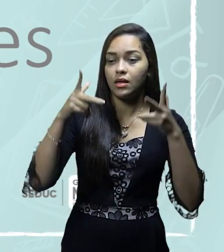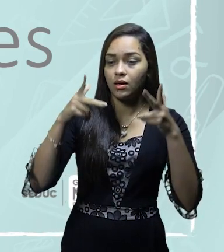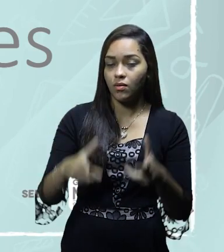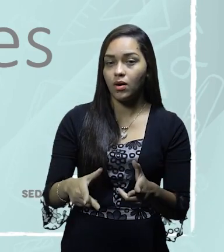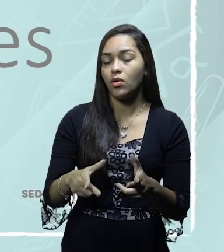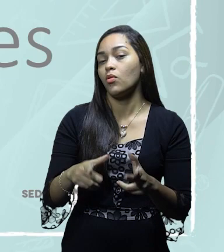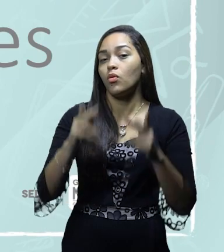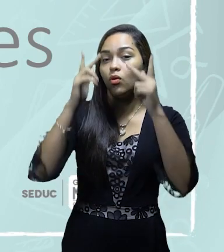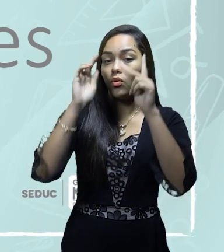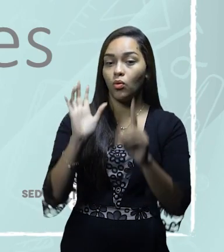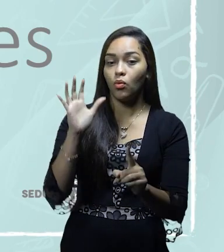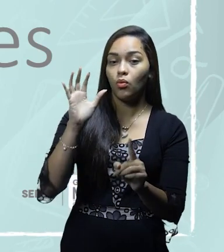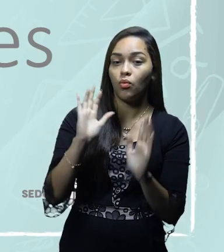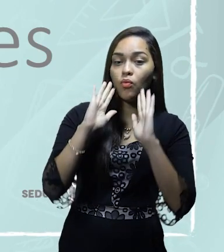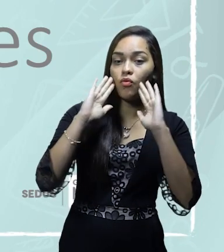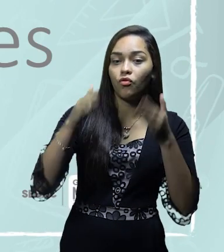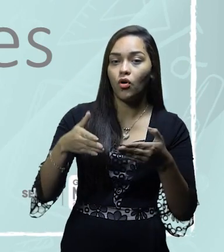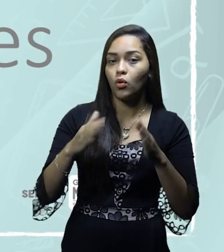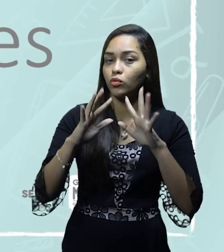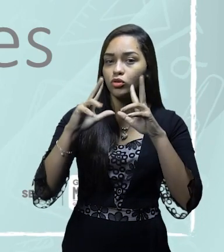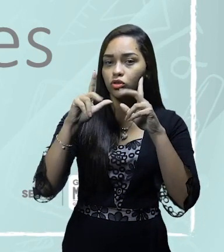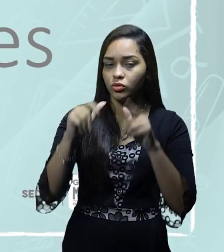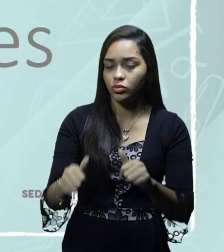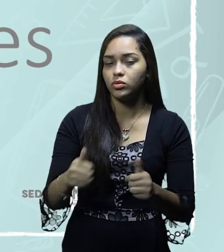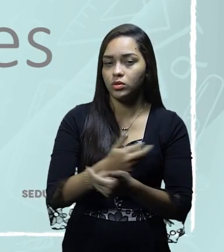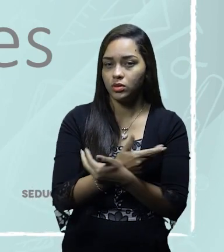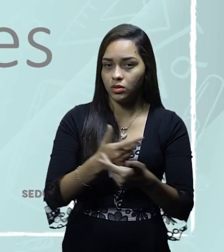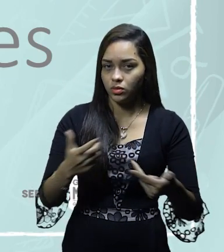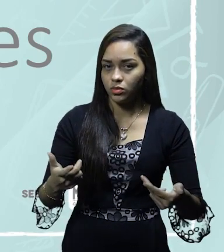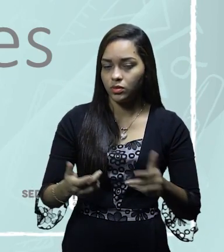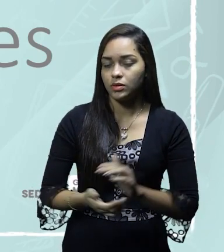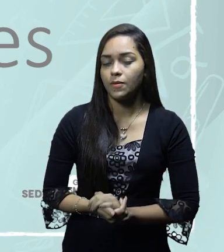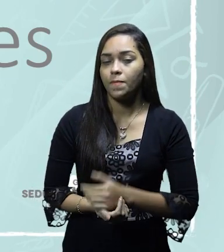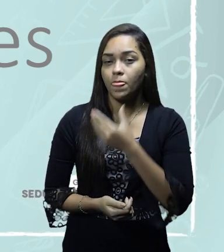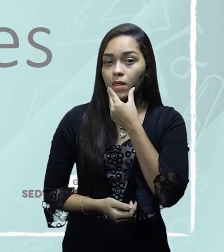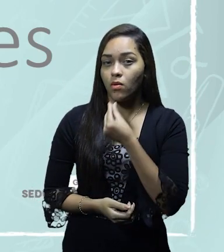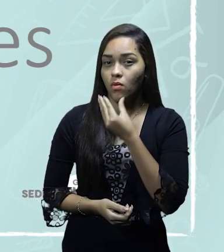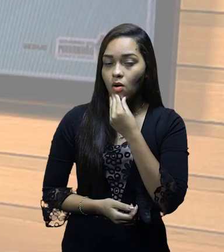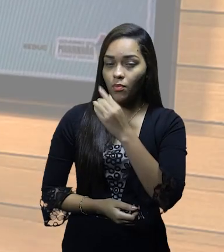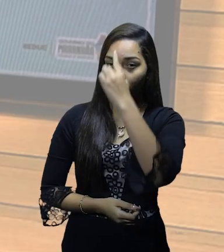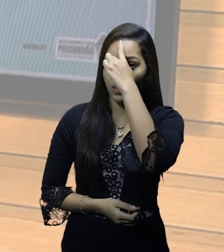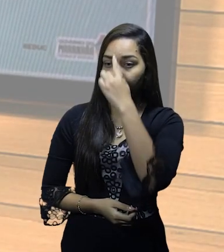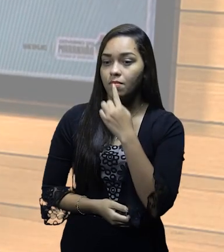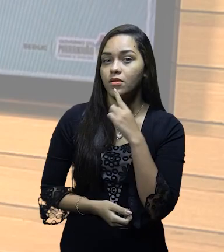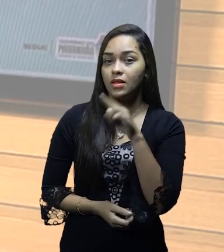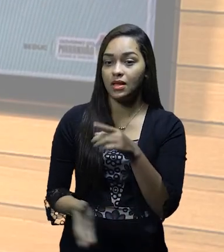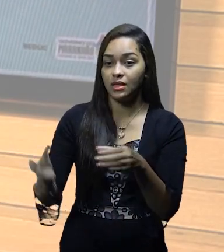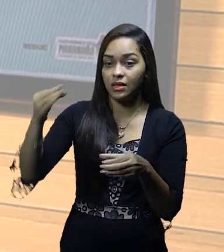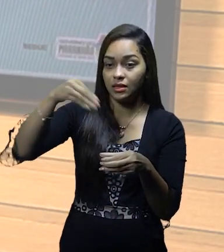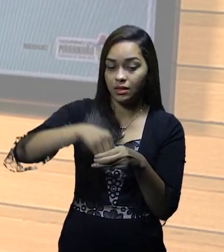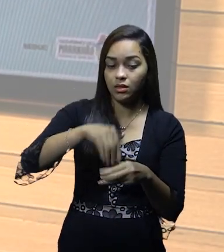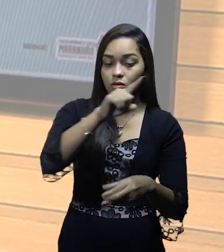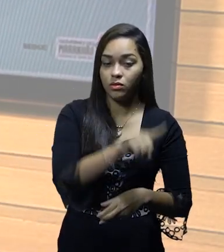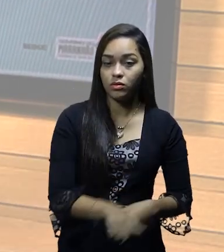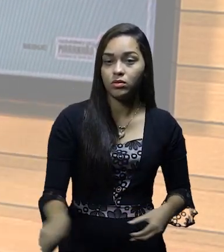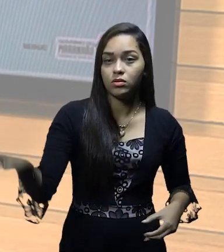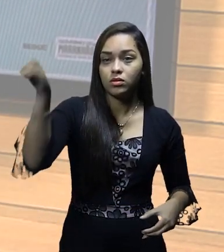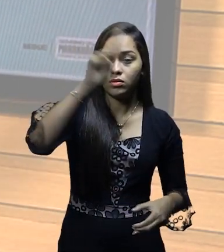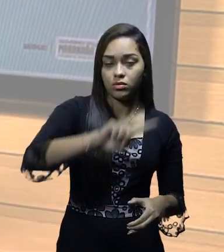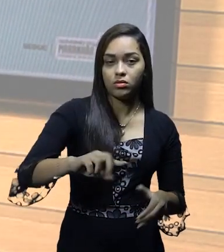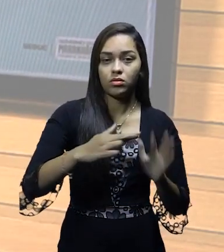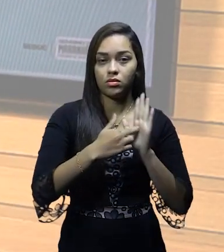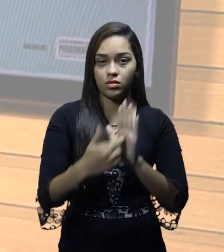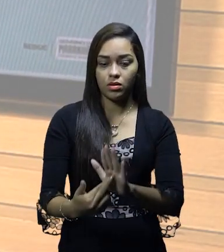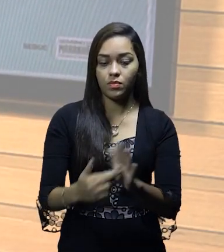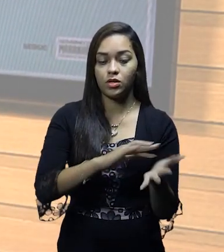colocava o homem como centro de todas as coisas existentes no universo. O homem da figura de Leonardo da Vinci, ele está dentro